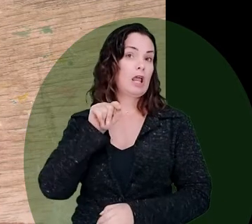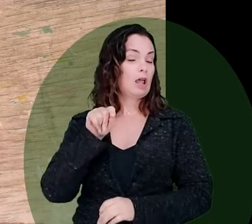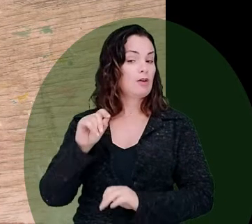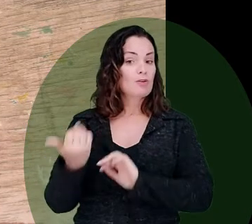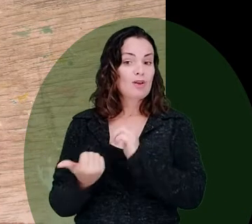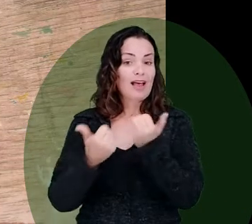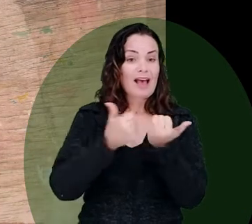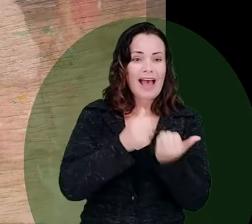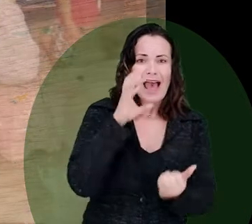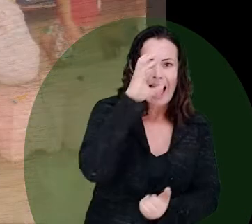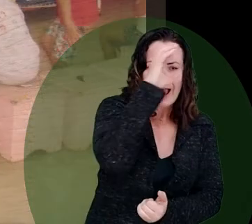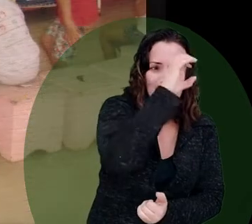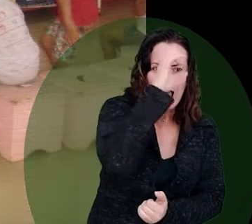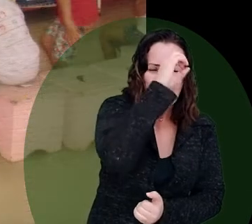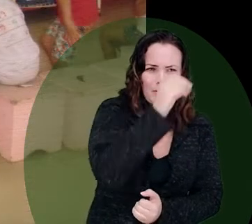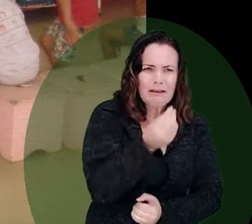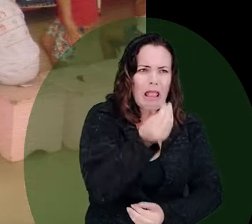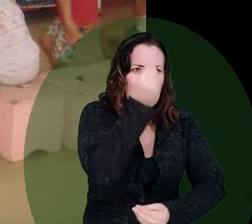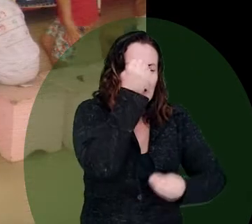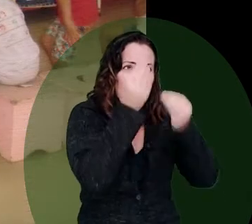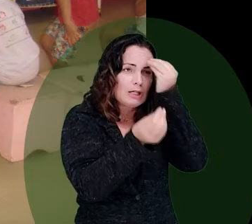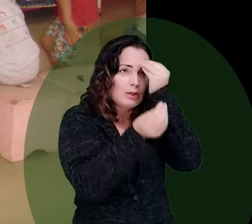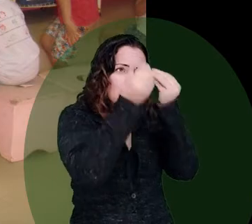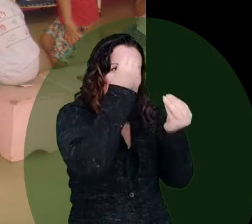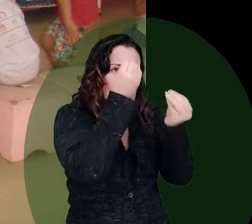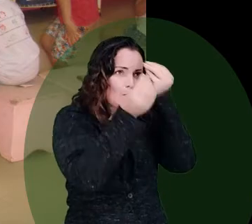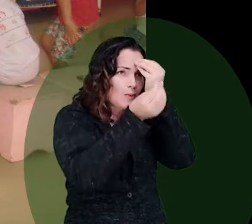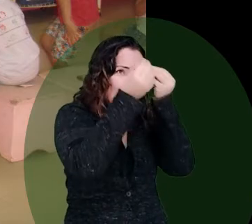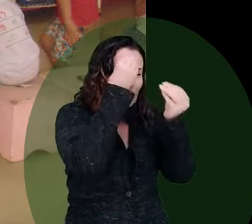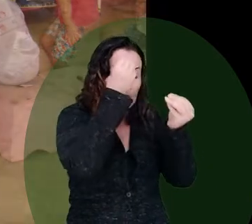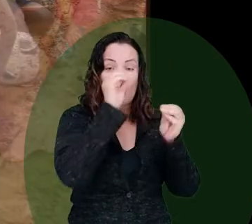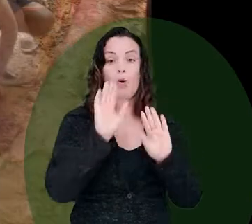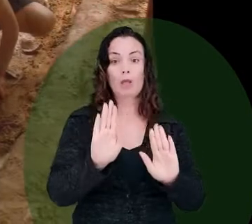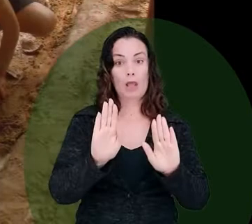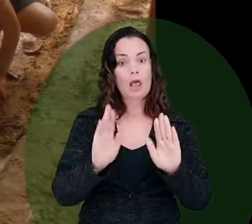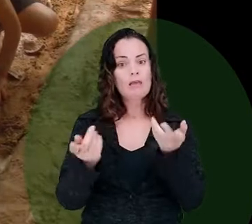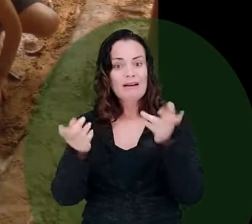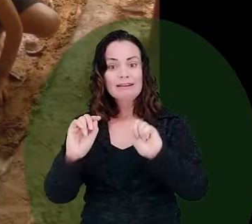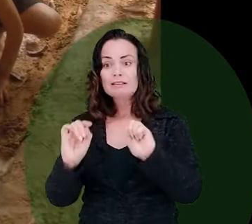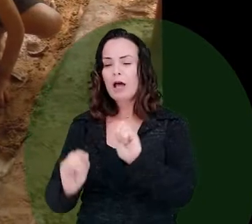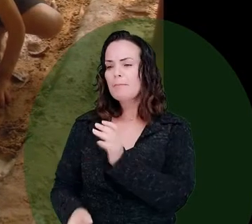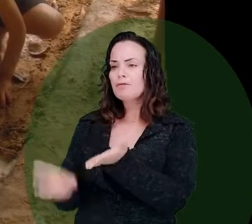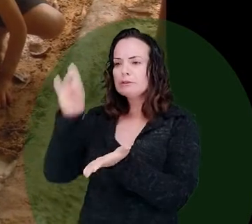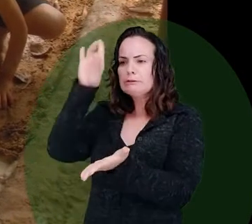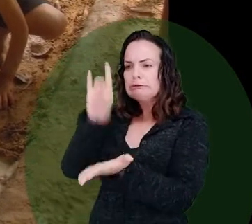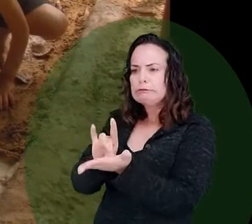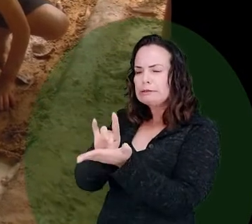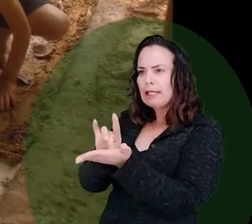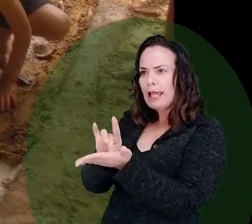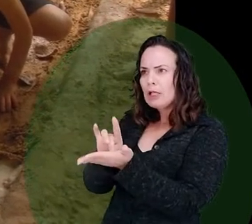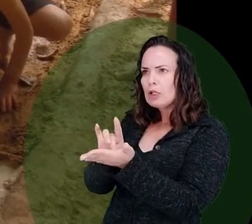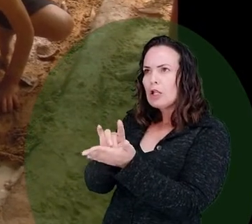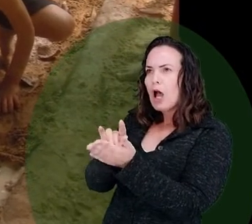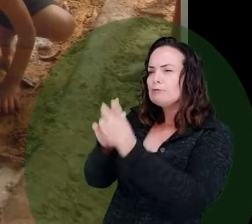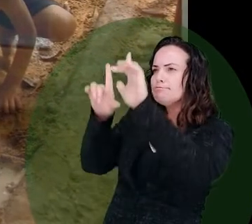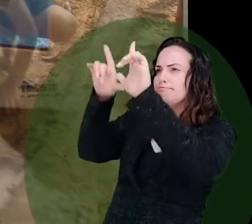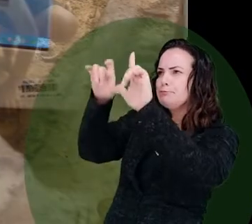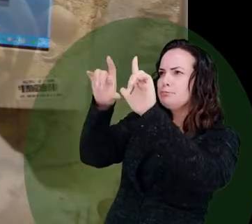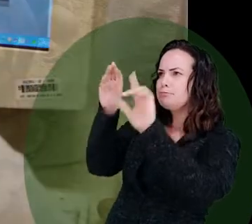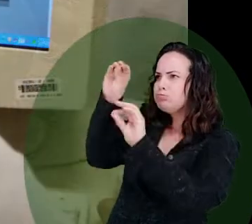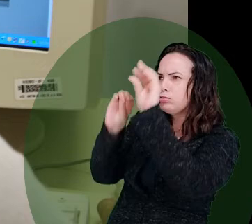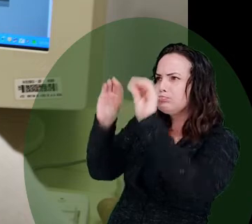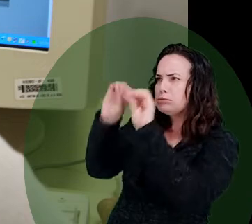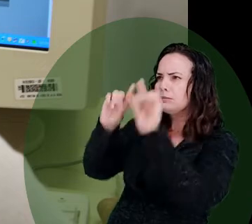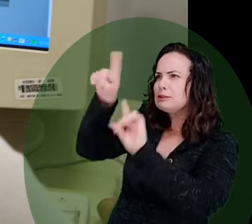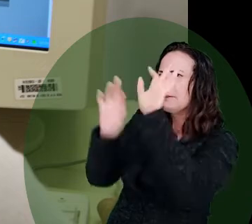você aprender memorizando, você documentar uma realidade, você quantificar essa realidade